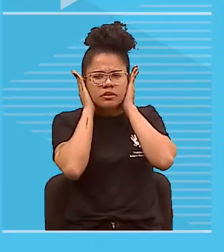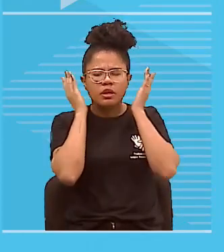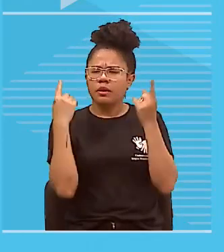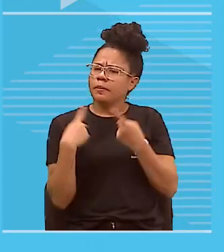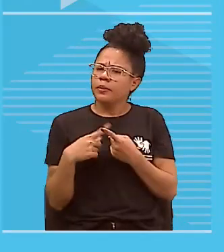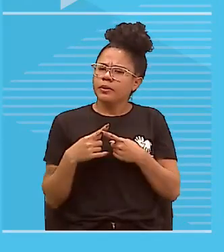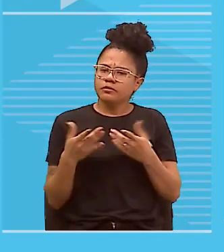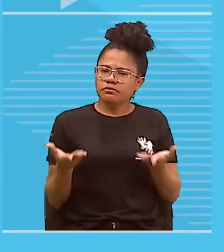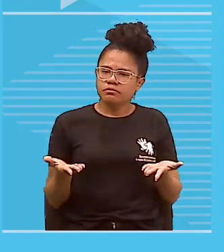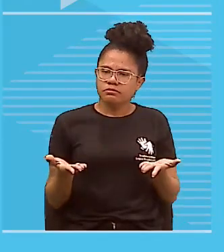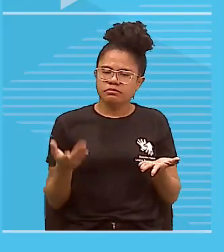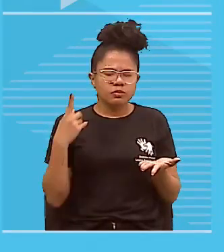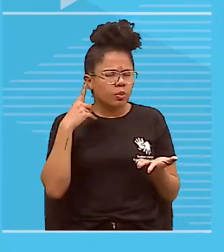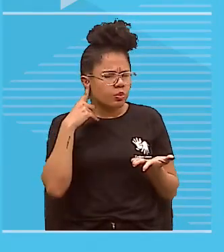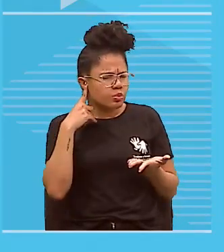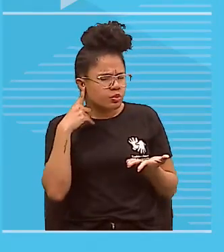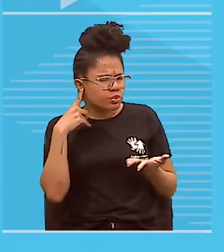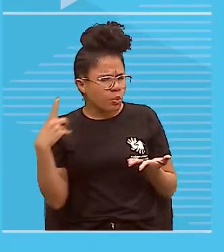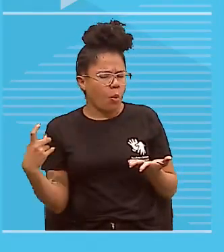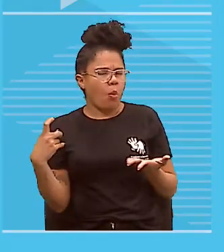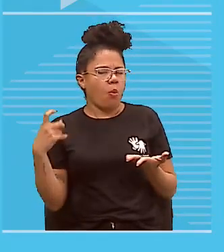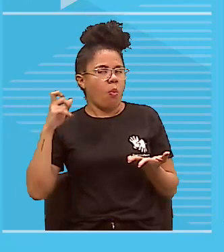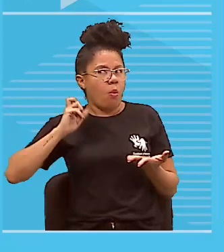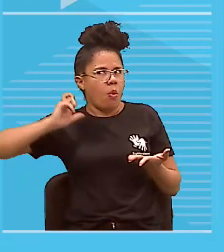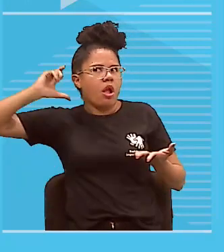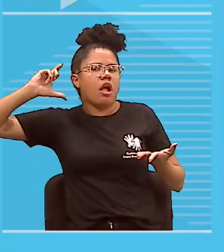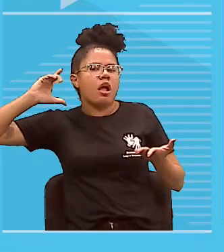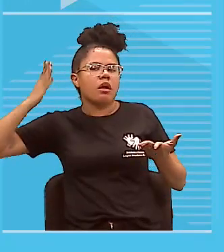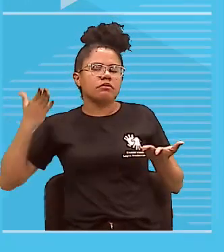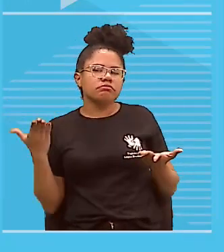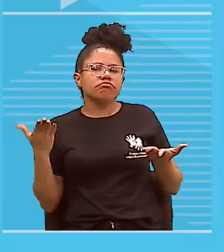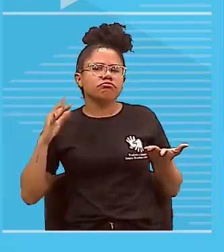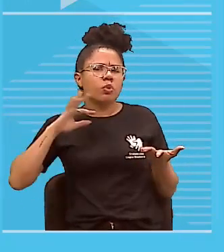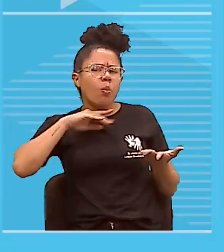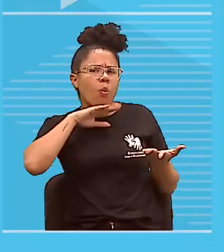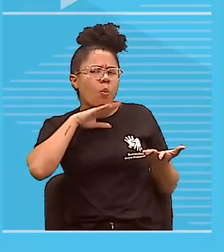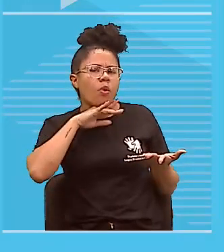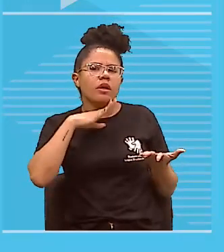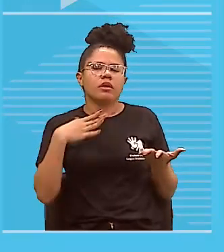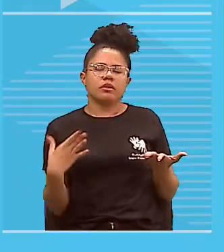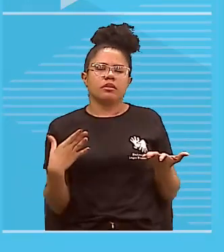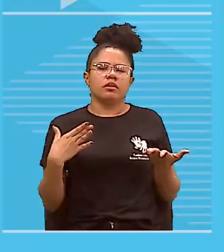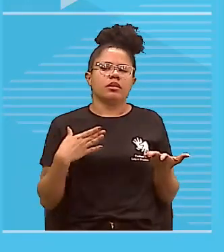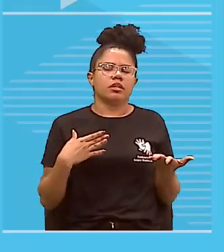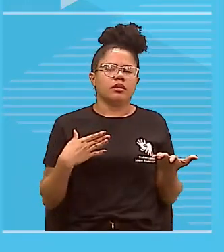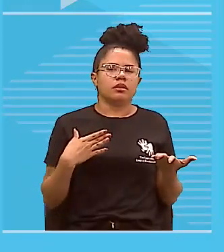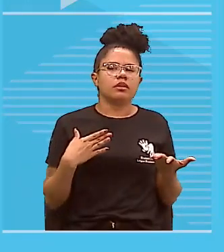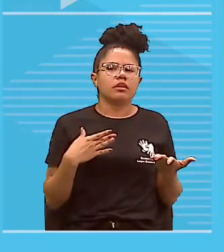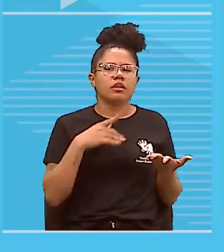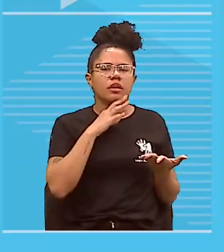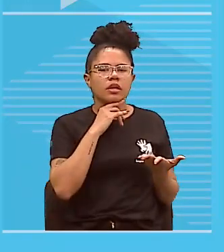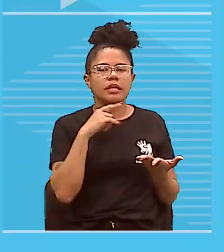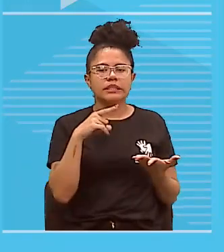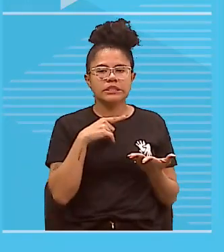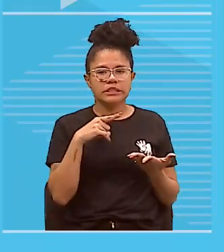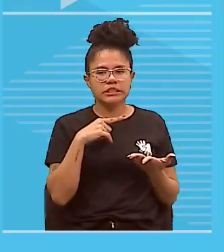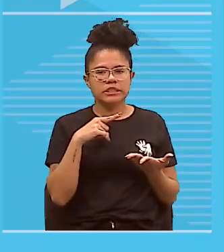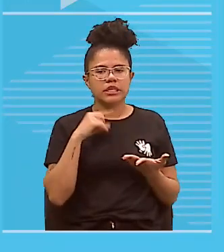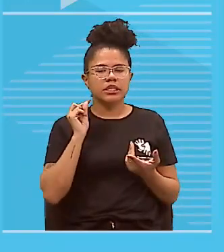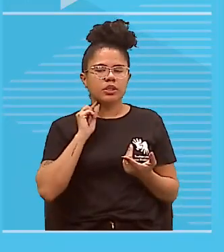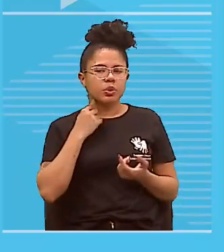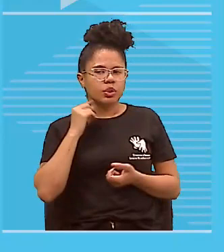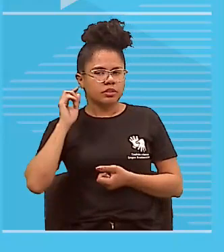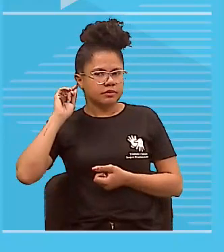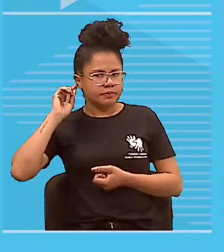Deve ter sido um ruído, né? Um ruído muito alto, ruim, né? Que incomodou. Então a gente tem a poluição